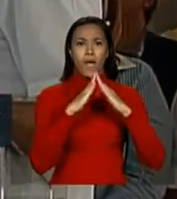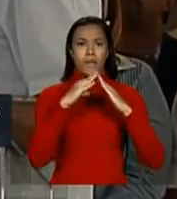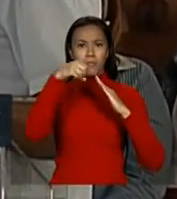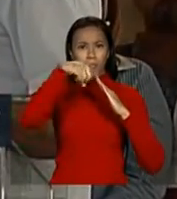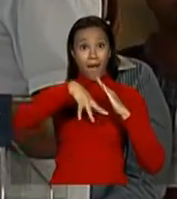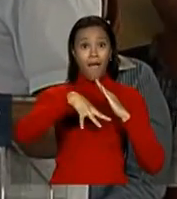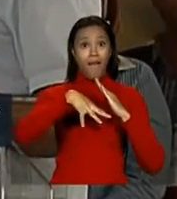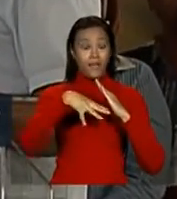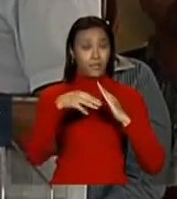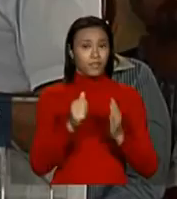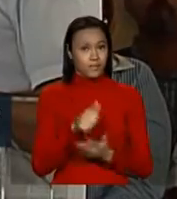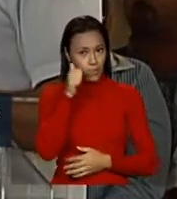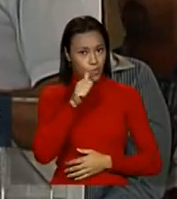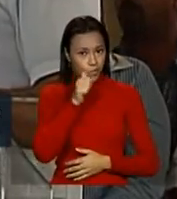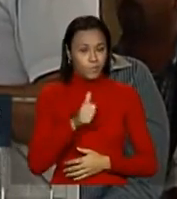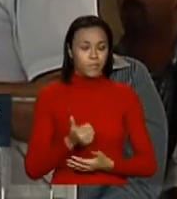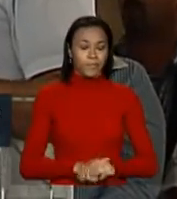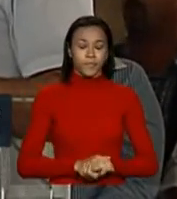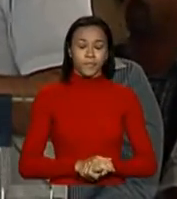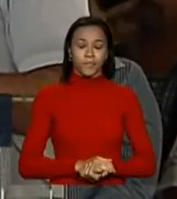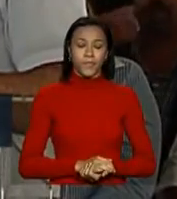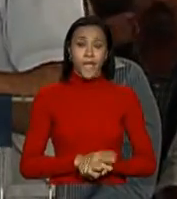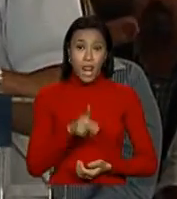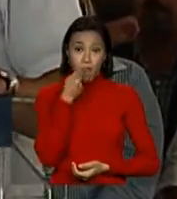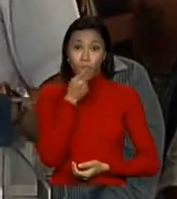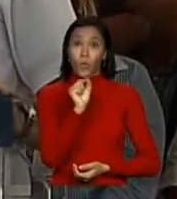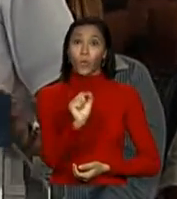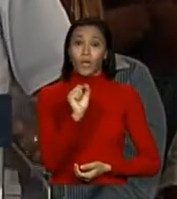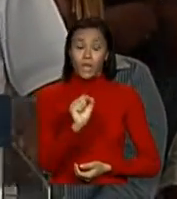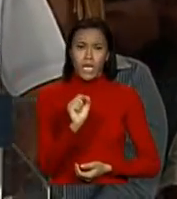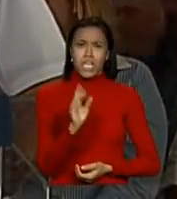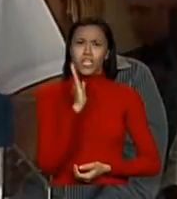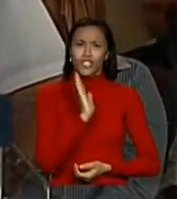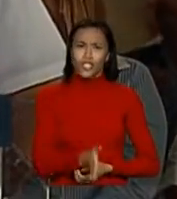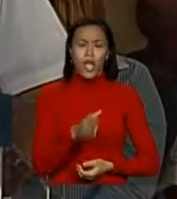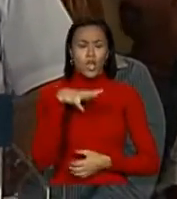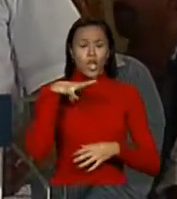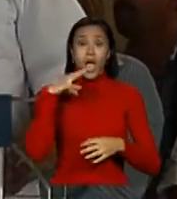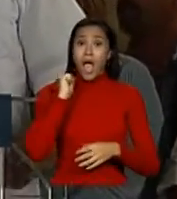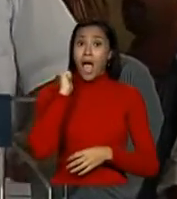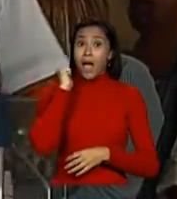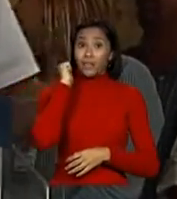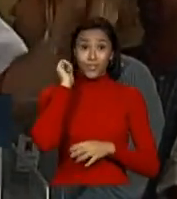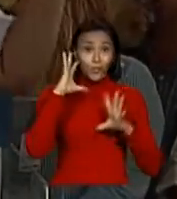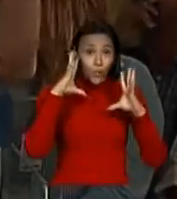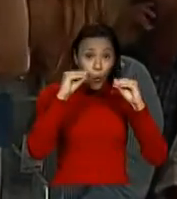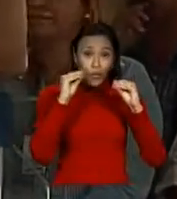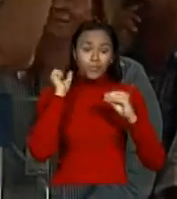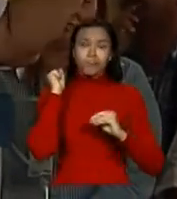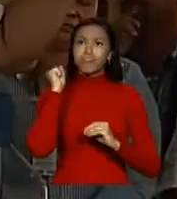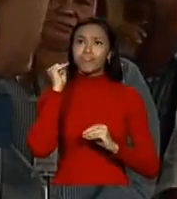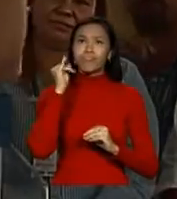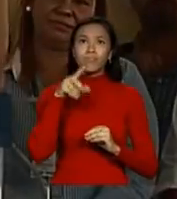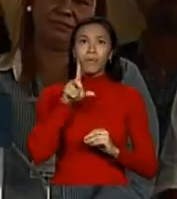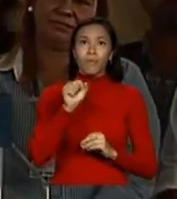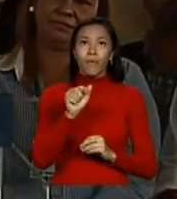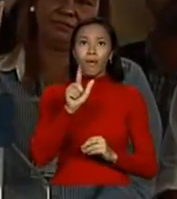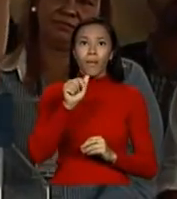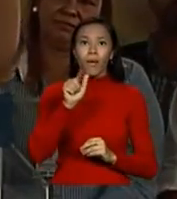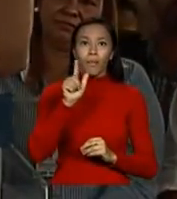senhora da casa aí ela disse o seguinte que ela tinha passado a noite inteira